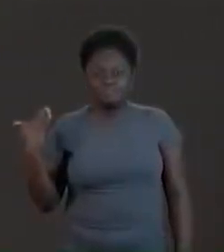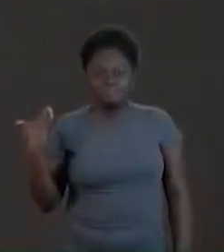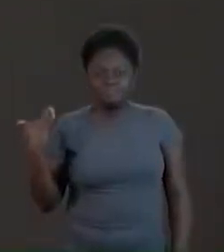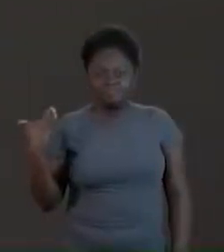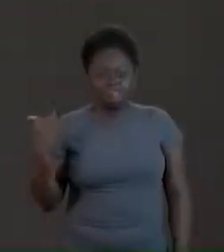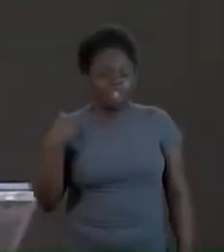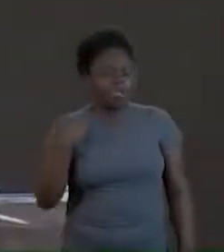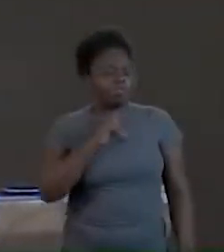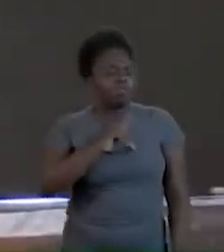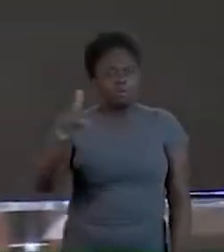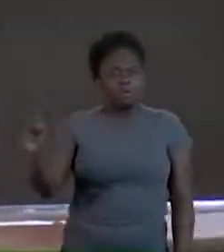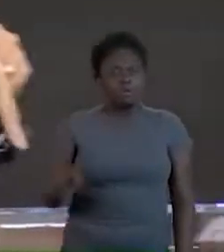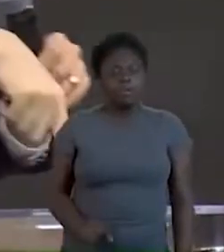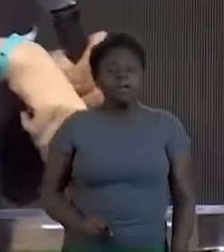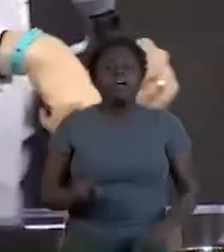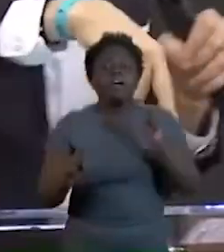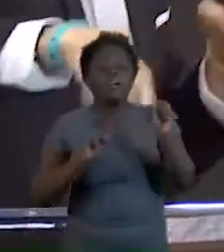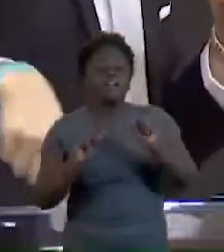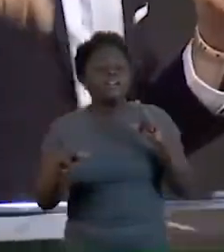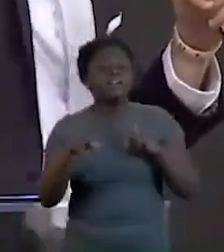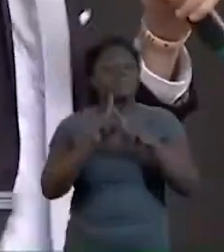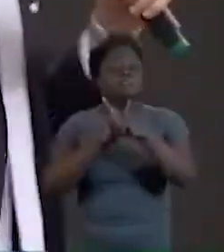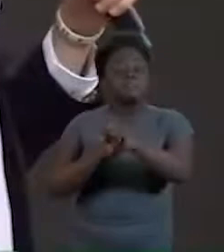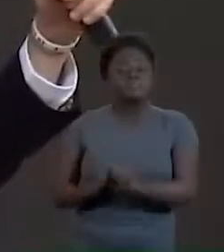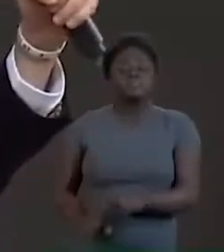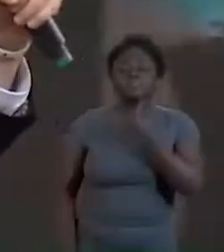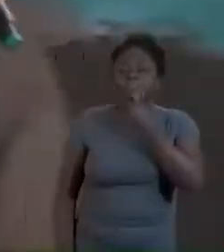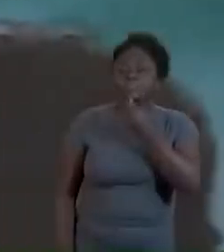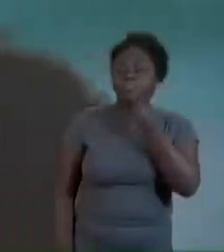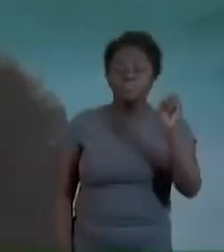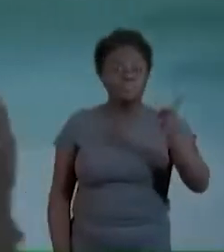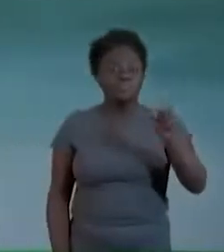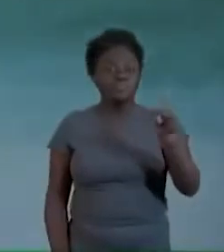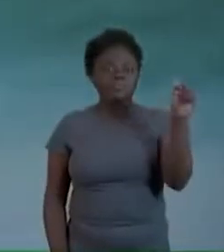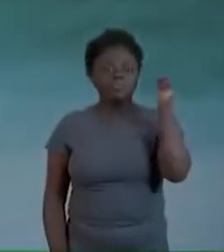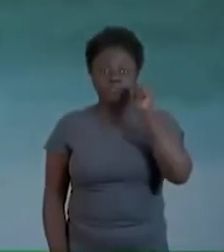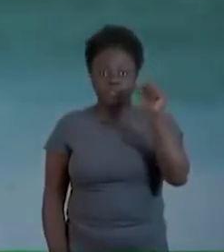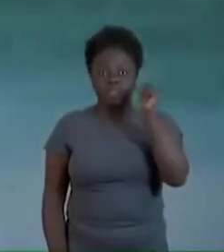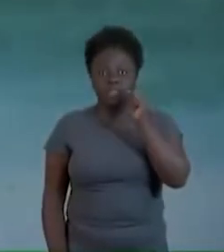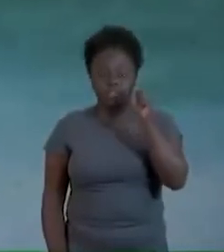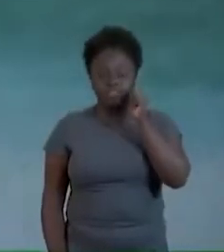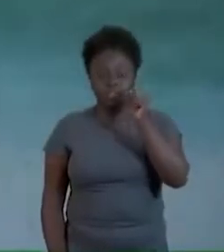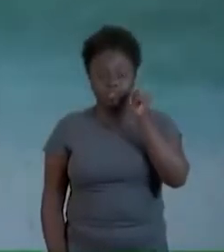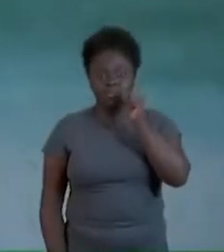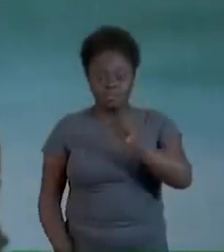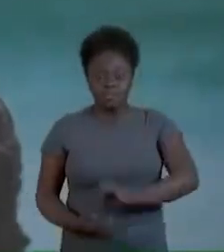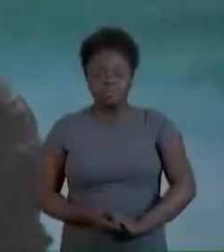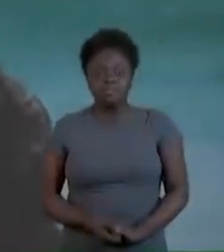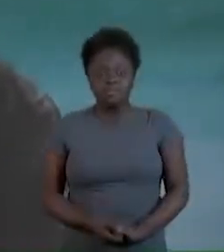Vou sair. E você sabe quem mais sai desse jeito aqui? Não são homens, são mulheres.